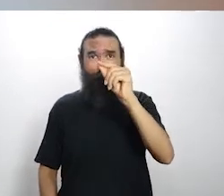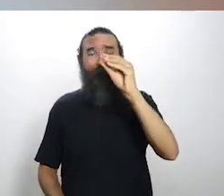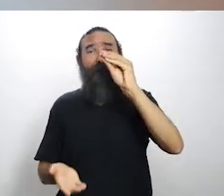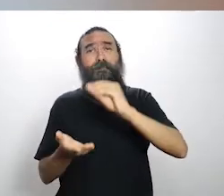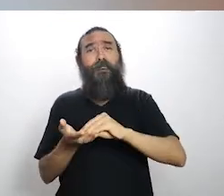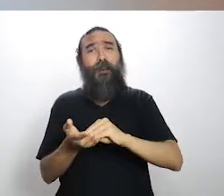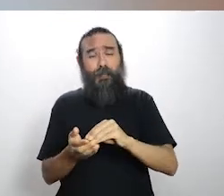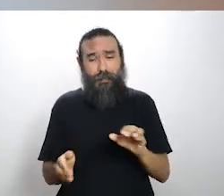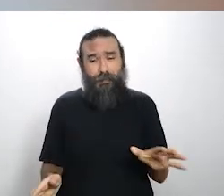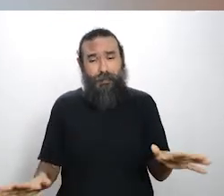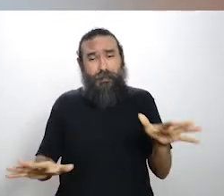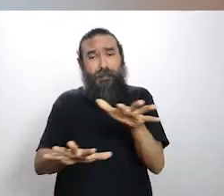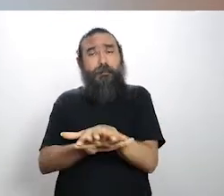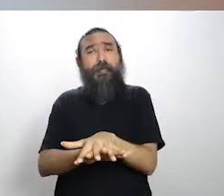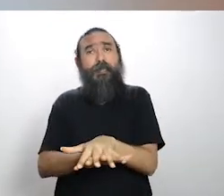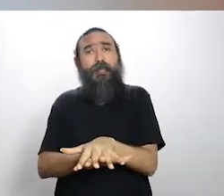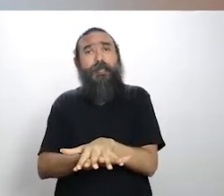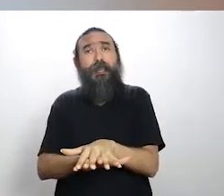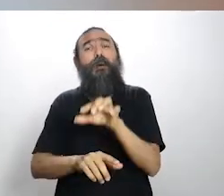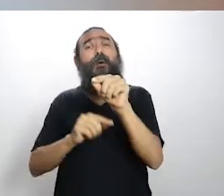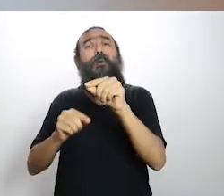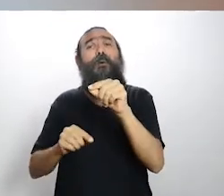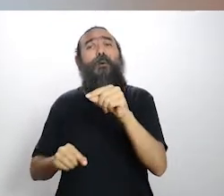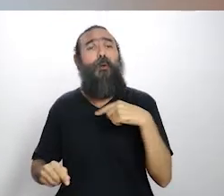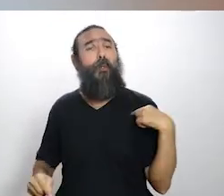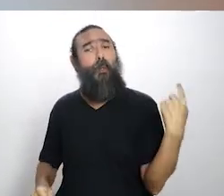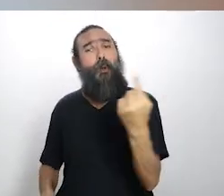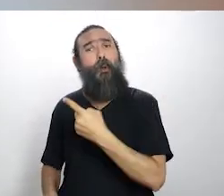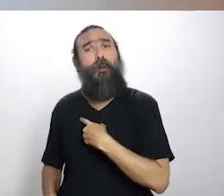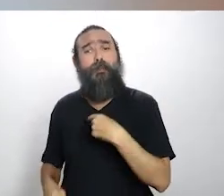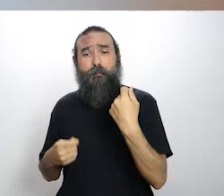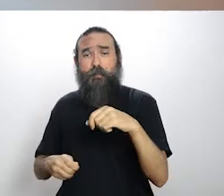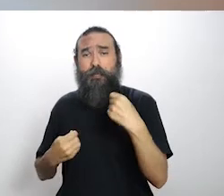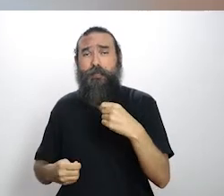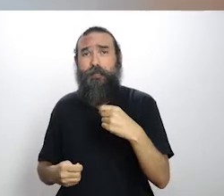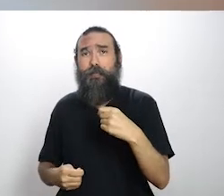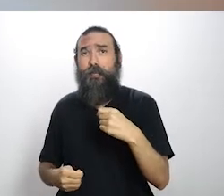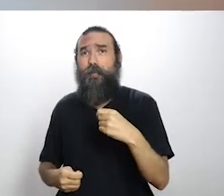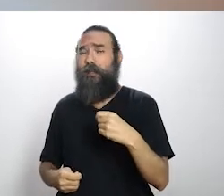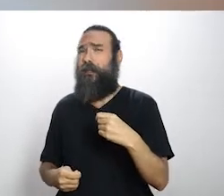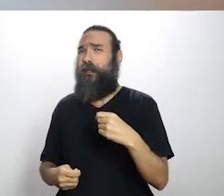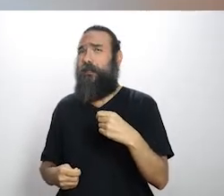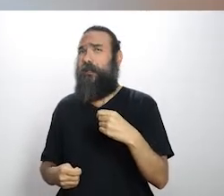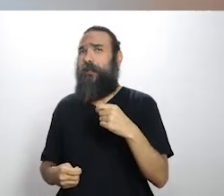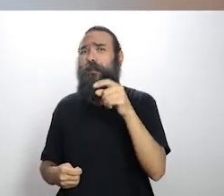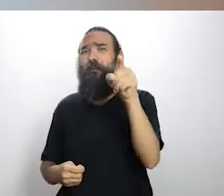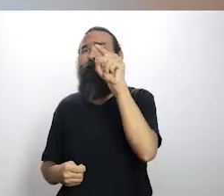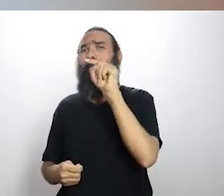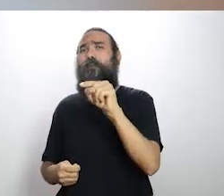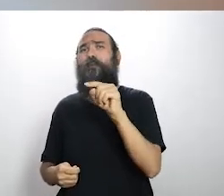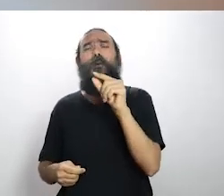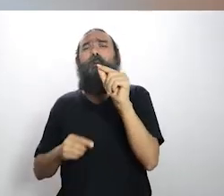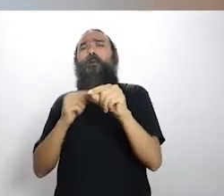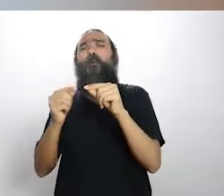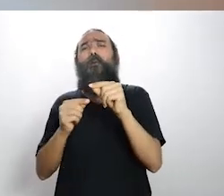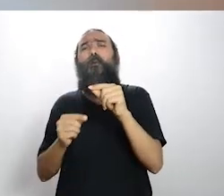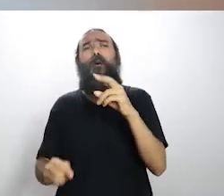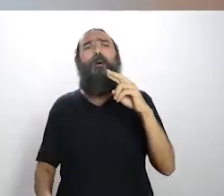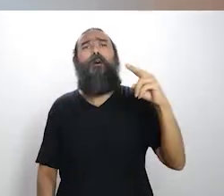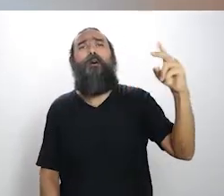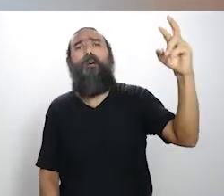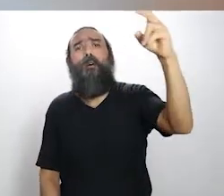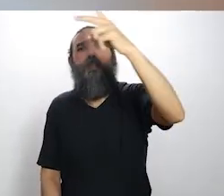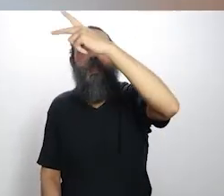questionar, assim, de um modo que os outros em volta comecem a ver isso também.